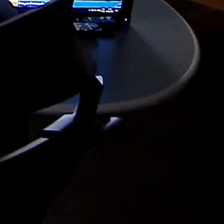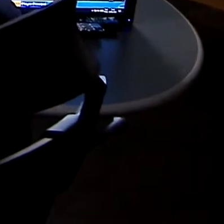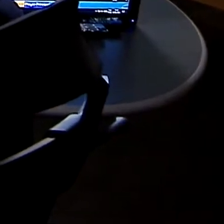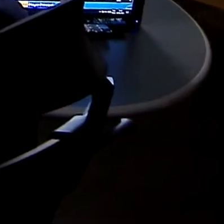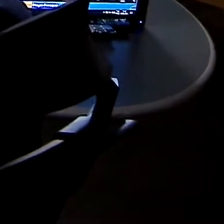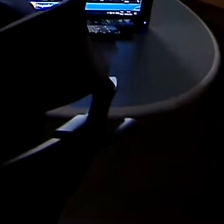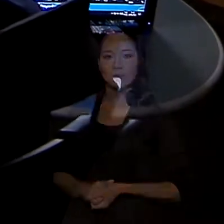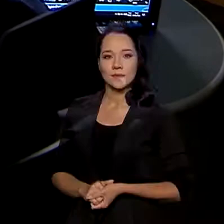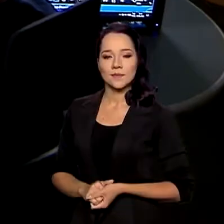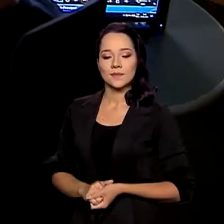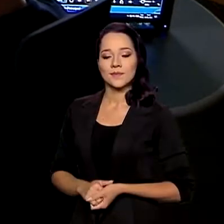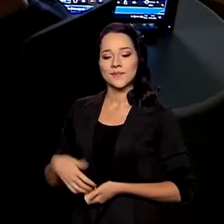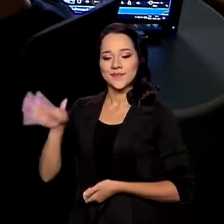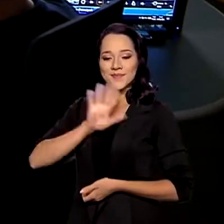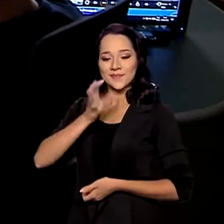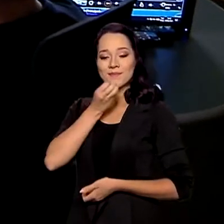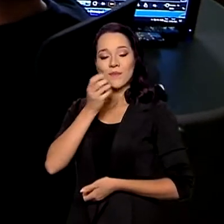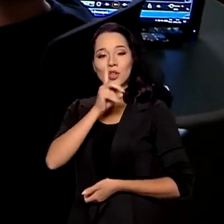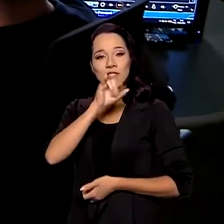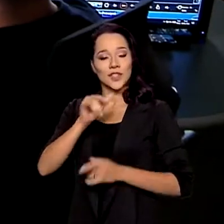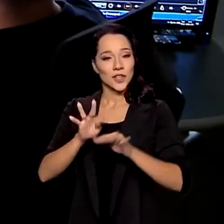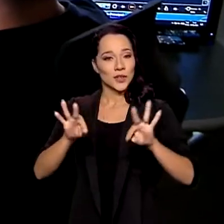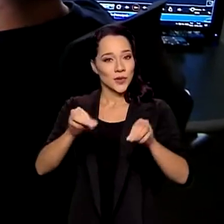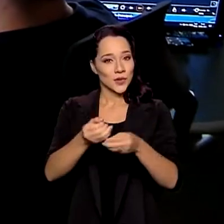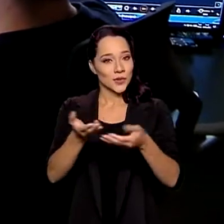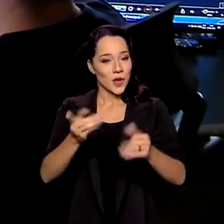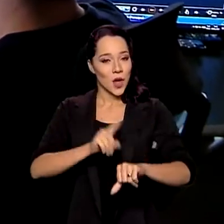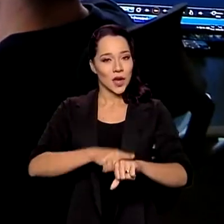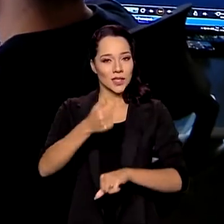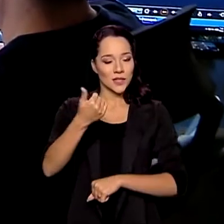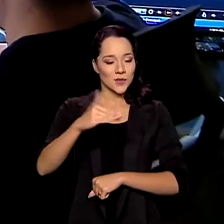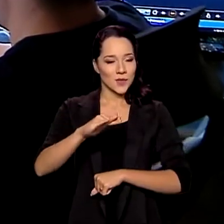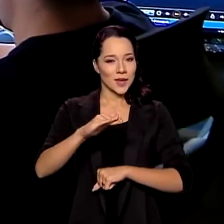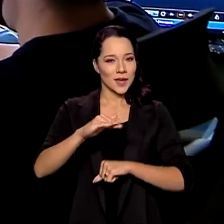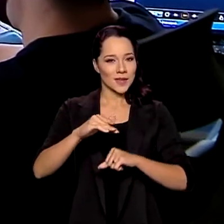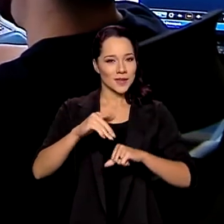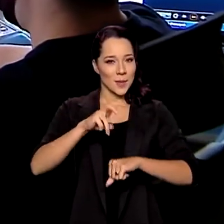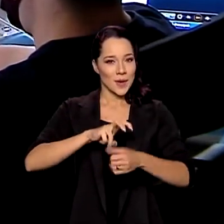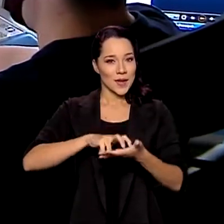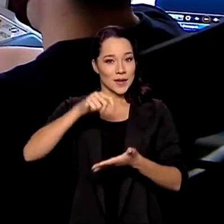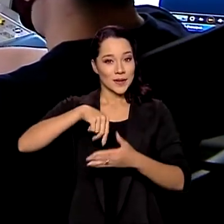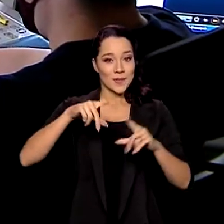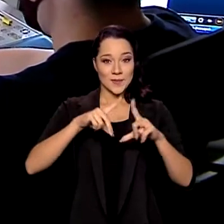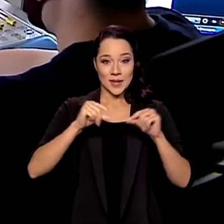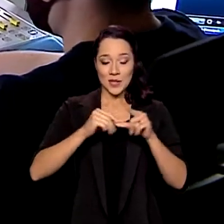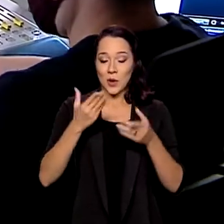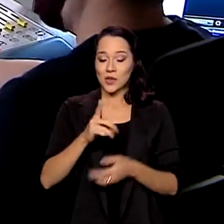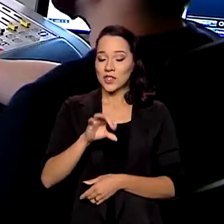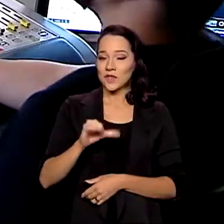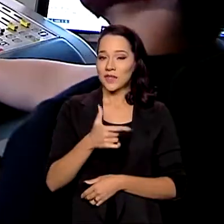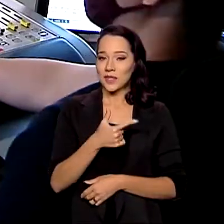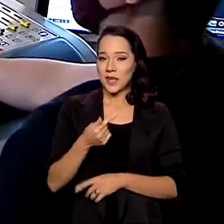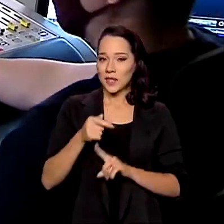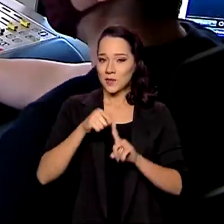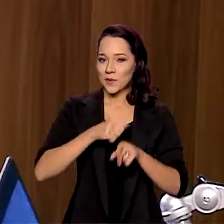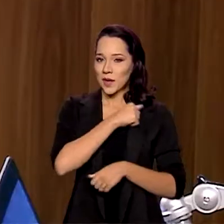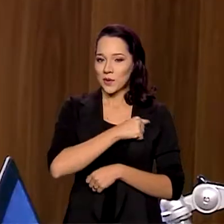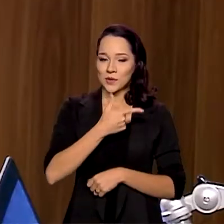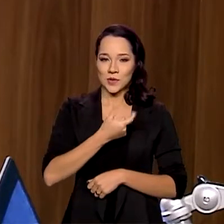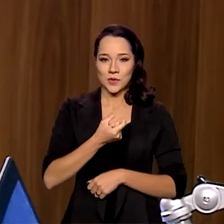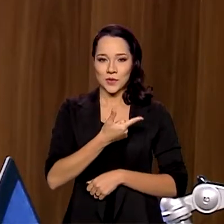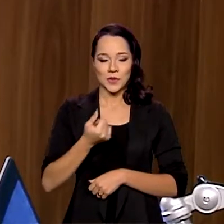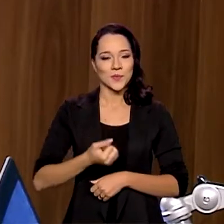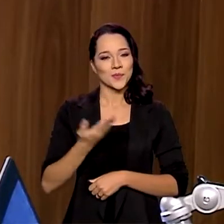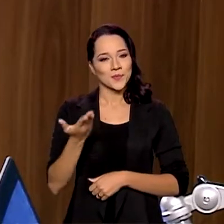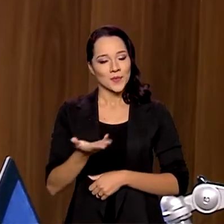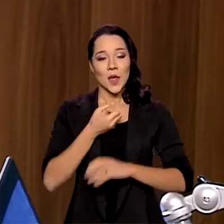Olá, muito bom dia a todos. Agora são 7:30 da manhã aqui em Brasília. Hoje é 27 de agosto de 2021, sexta-feira. E